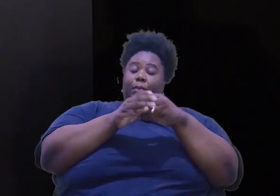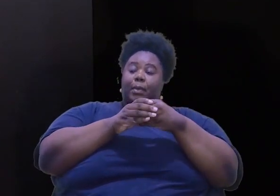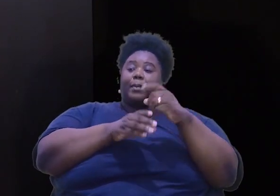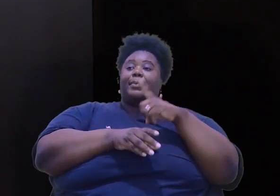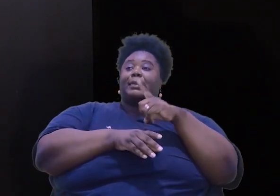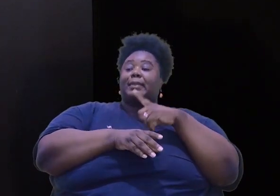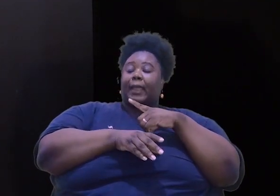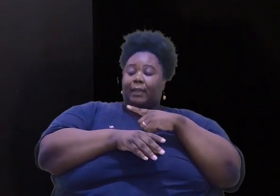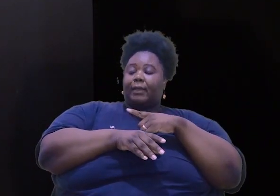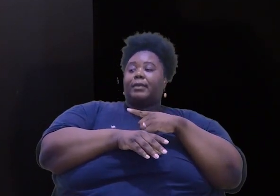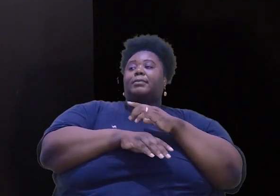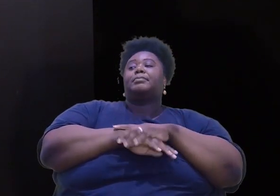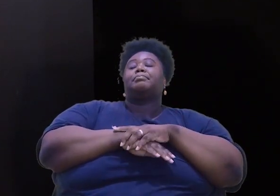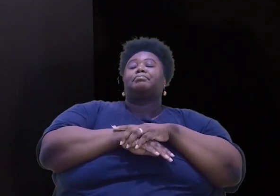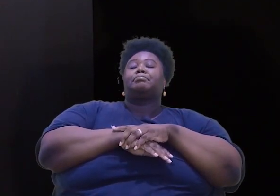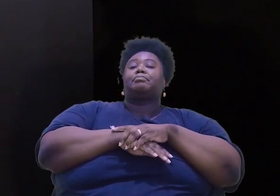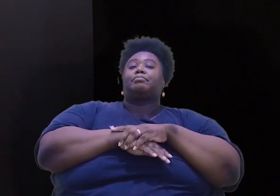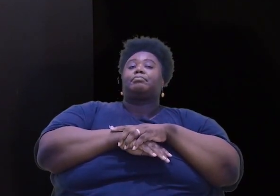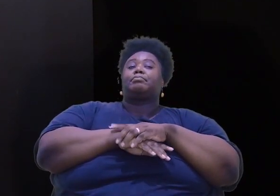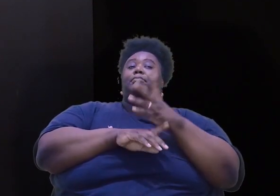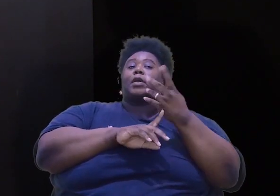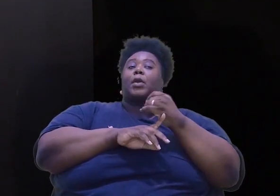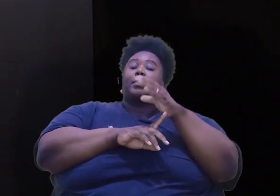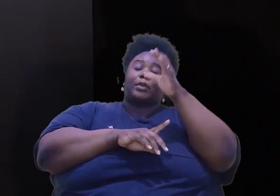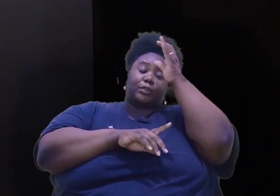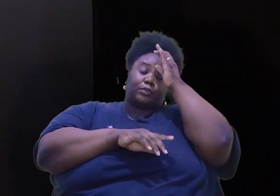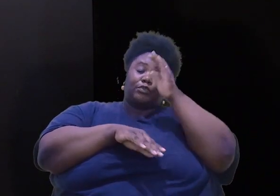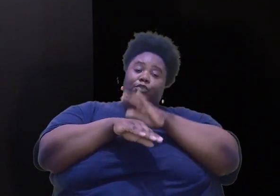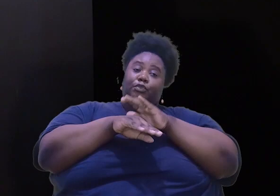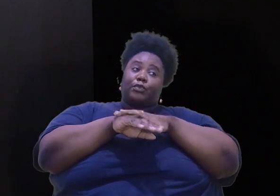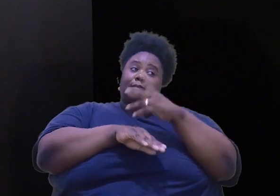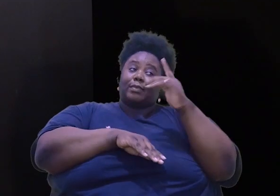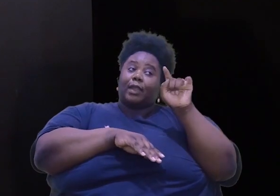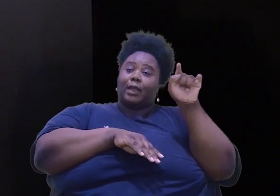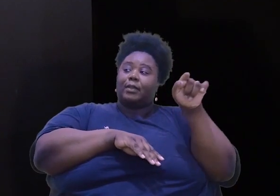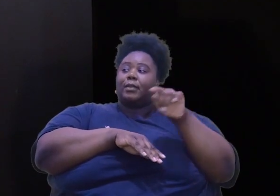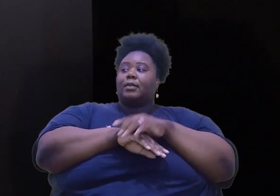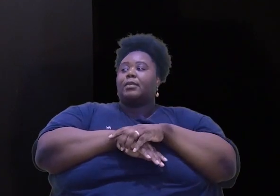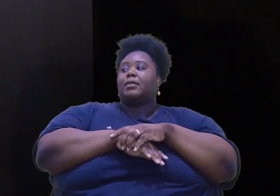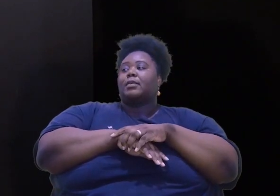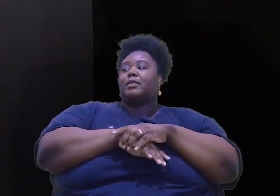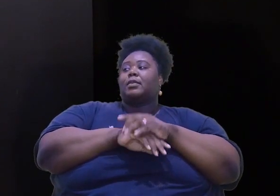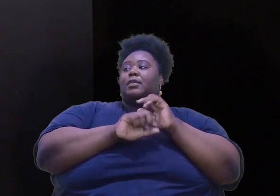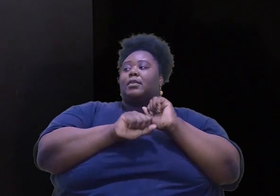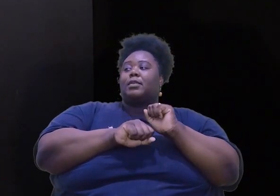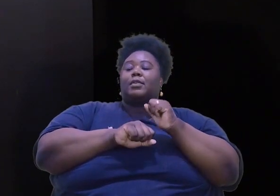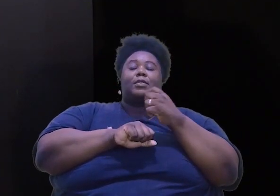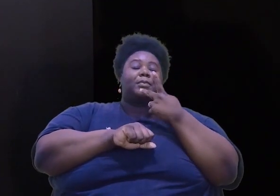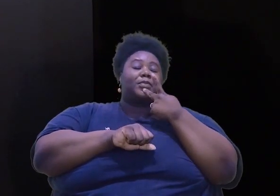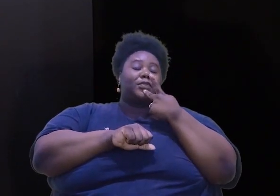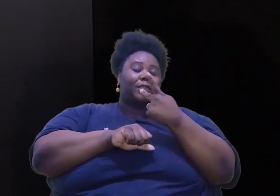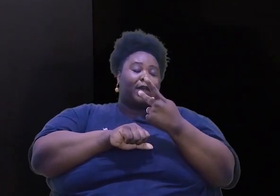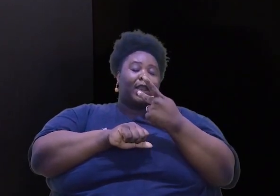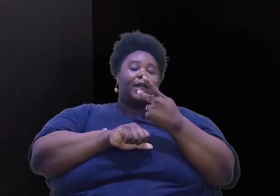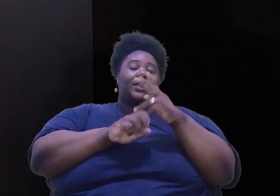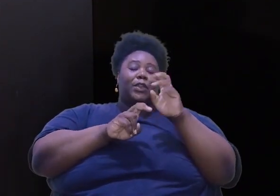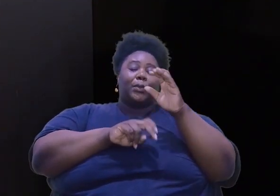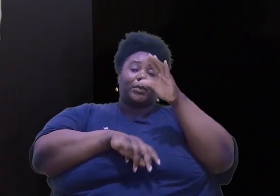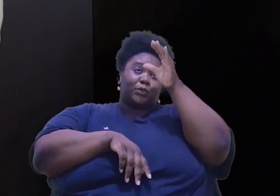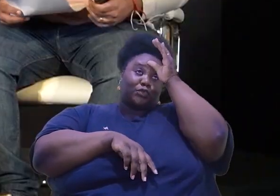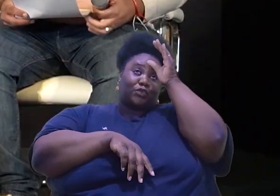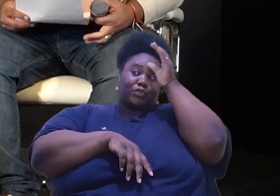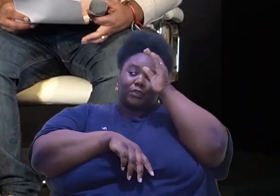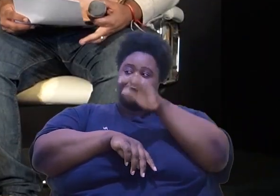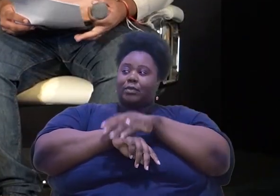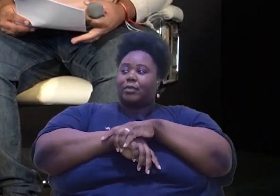da Conceição Evaristo, que foi Oswaldo Catarino, e aí a gente pode te ouvir sobre o tio.